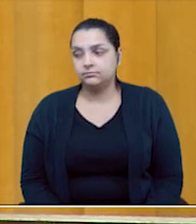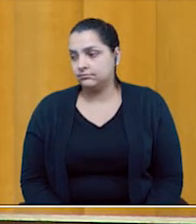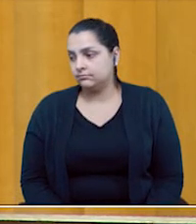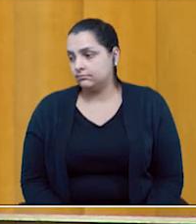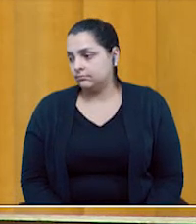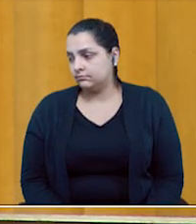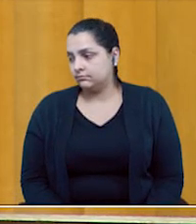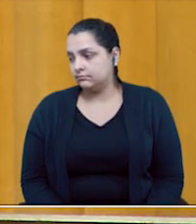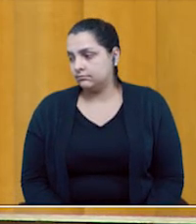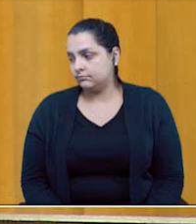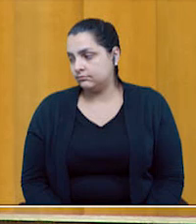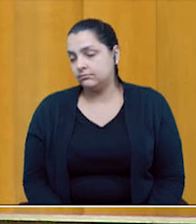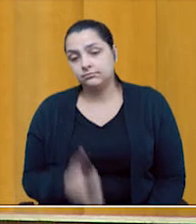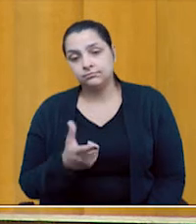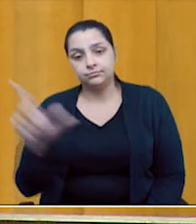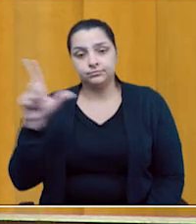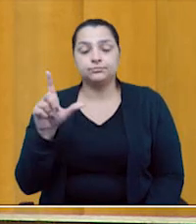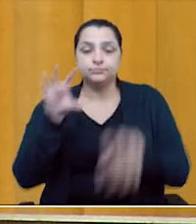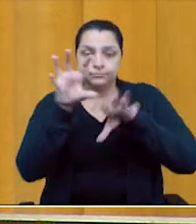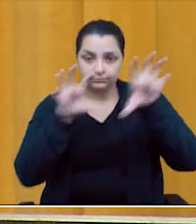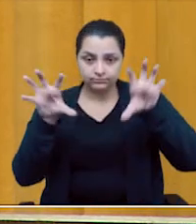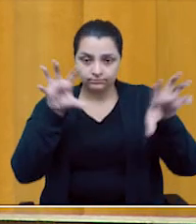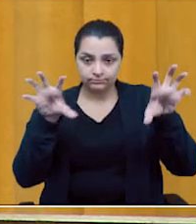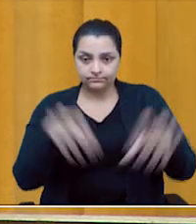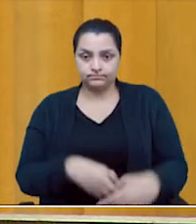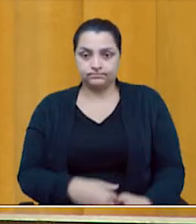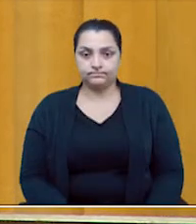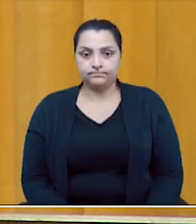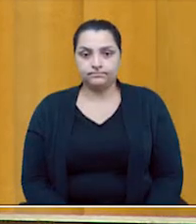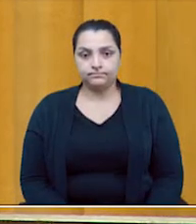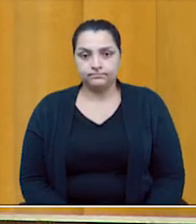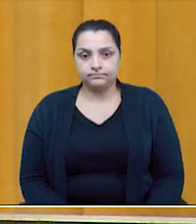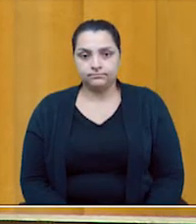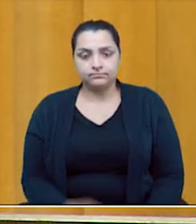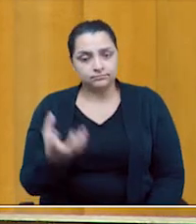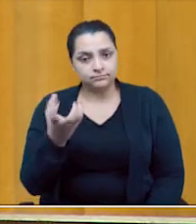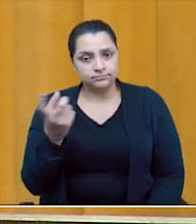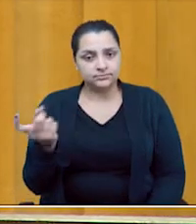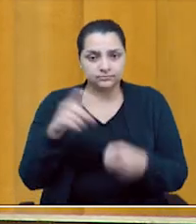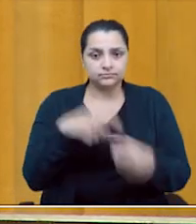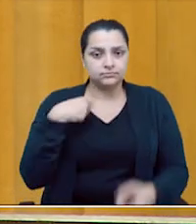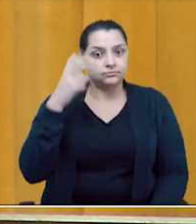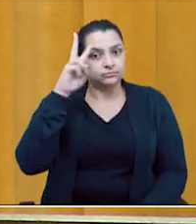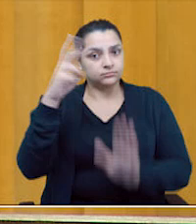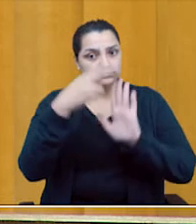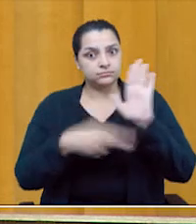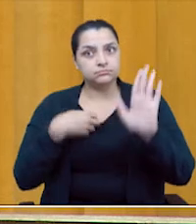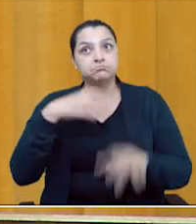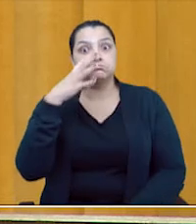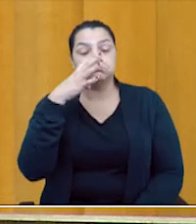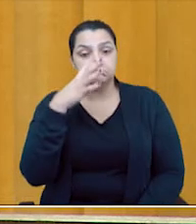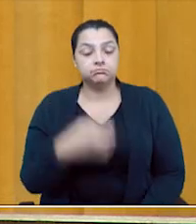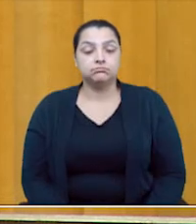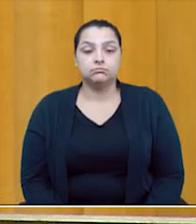Outra peça do mosaico. Eu queria voltar uma que eu lembrei também do relatório que me impressionou profundamente.